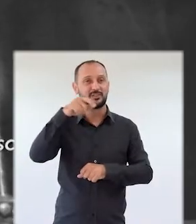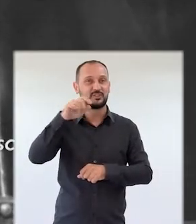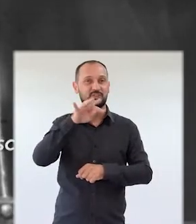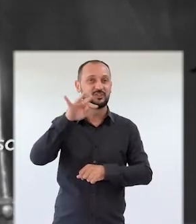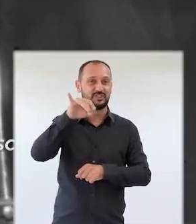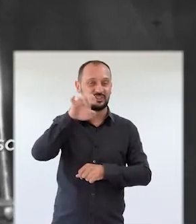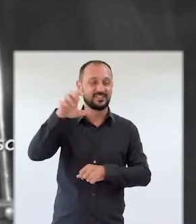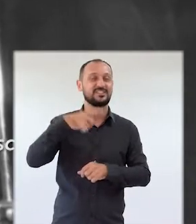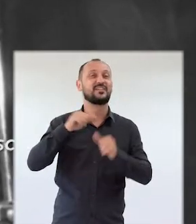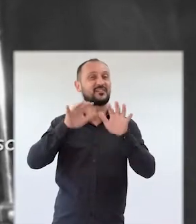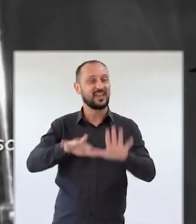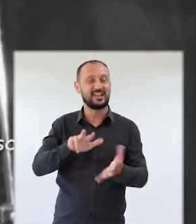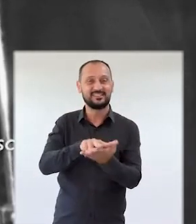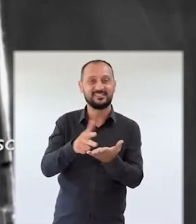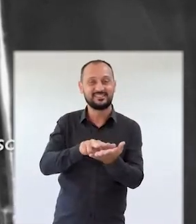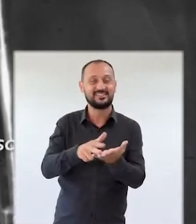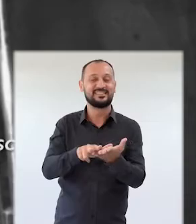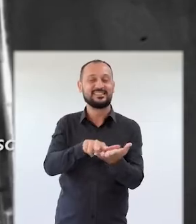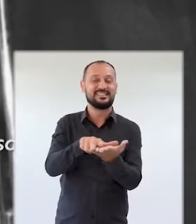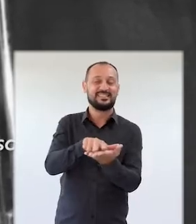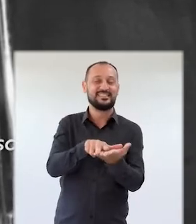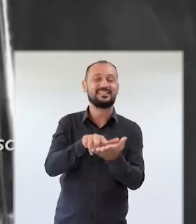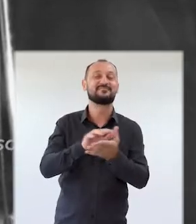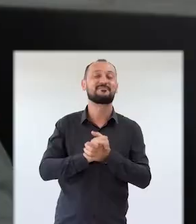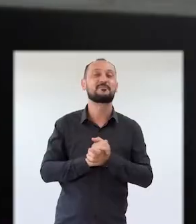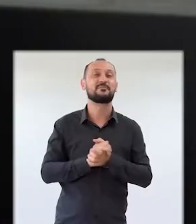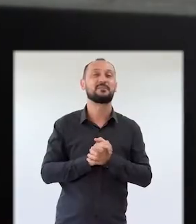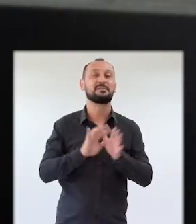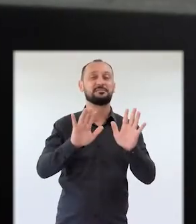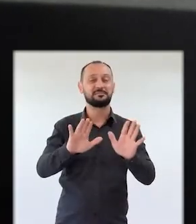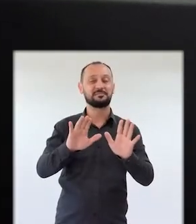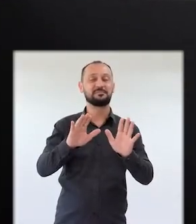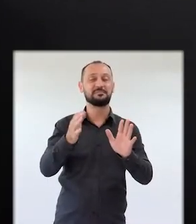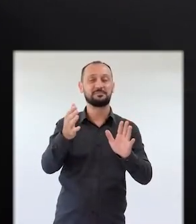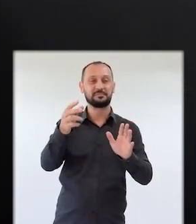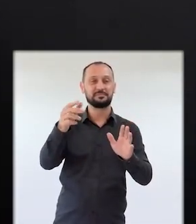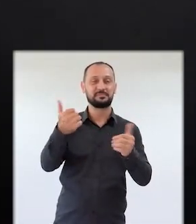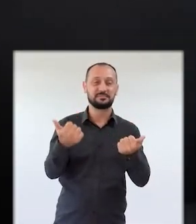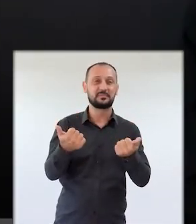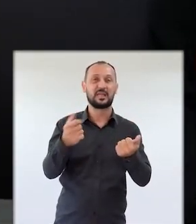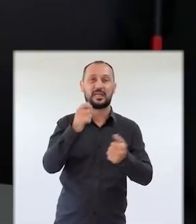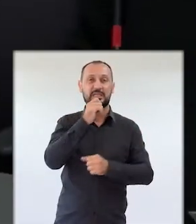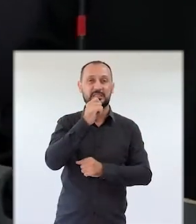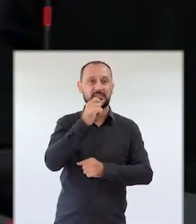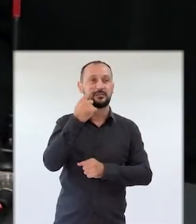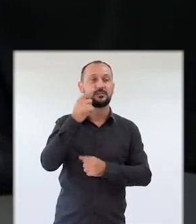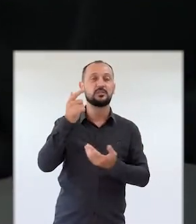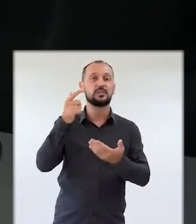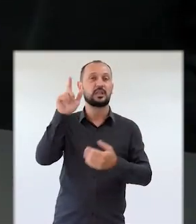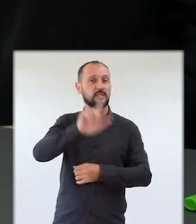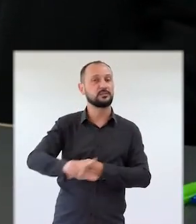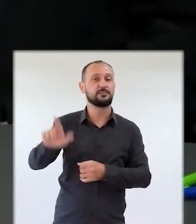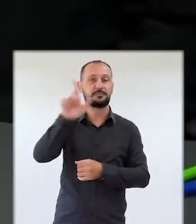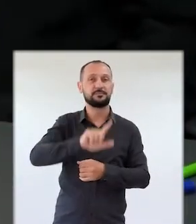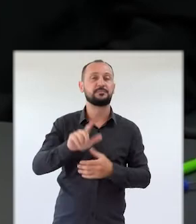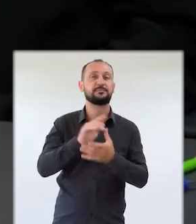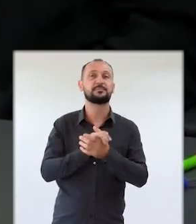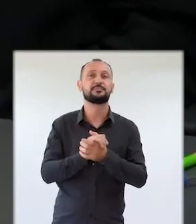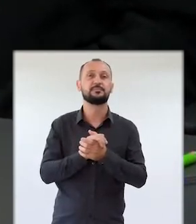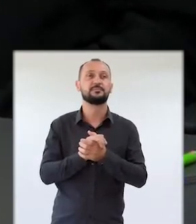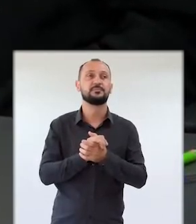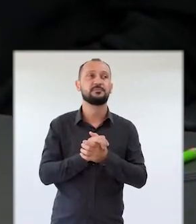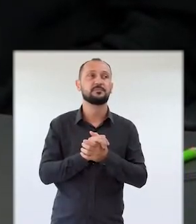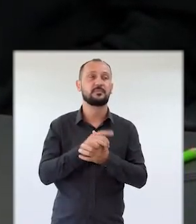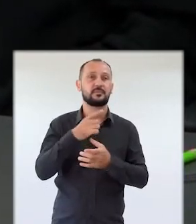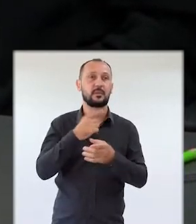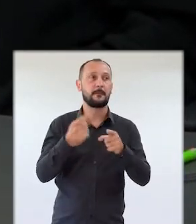a hepatite, né, que me ajudou a ficar acamado um tempo. Que bom, né? Viu, Cortella? Ainda no